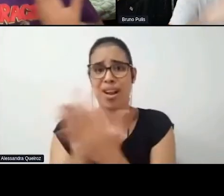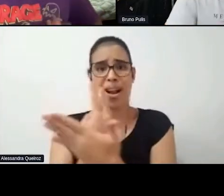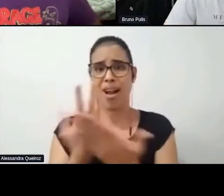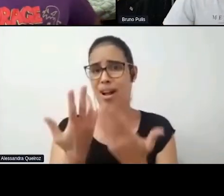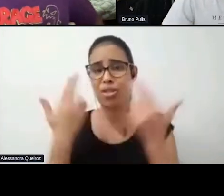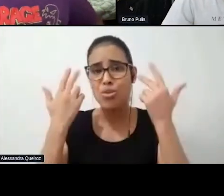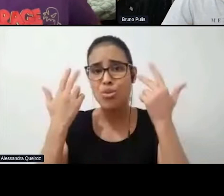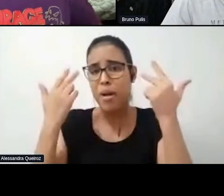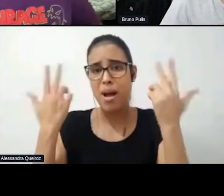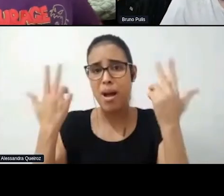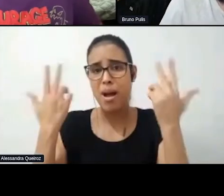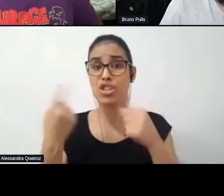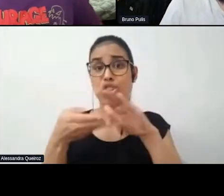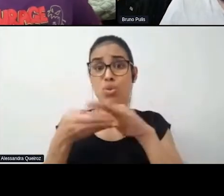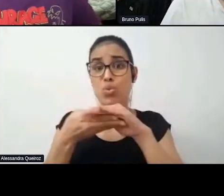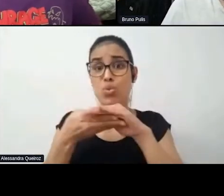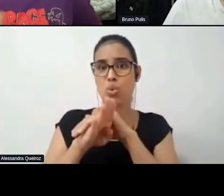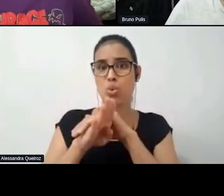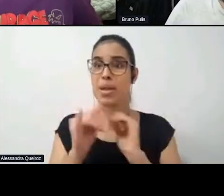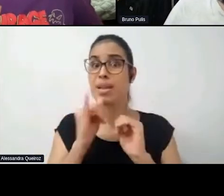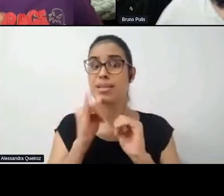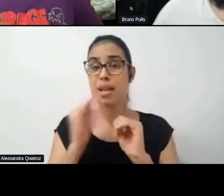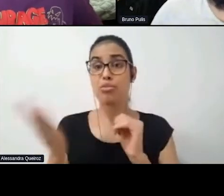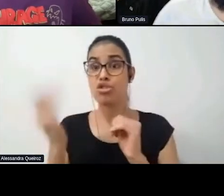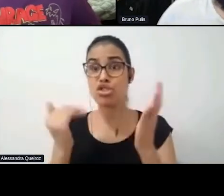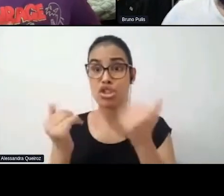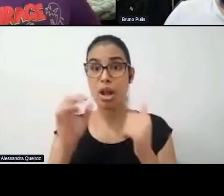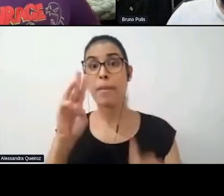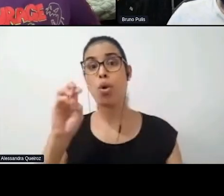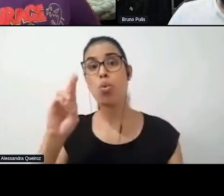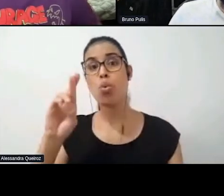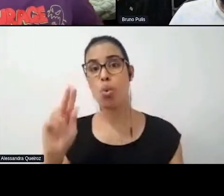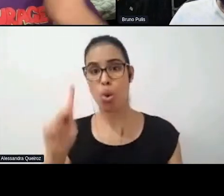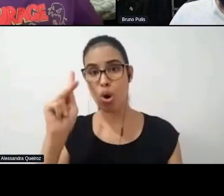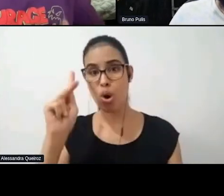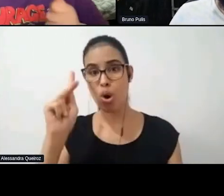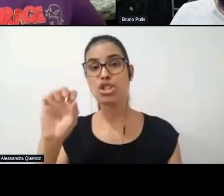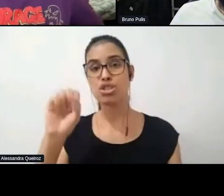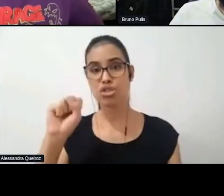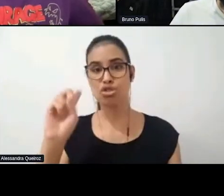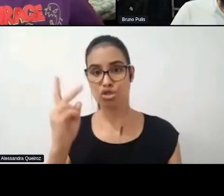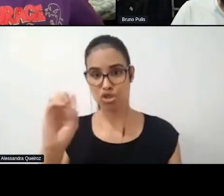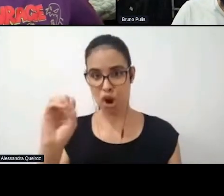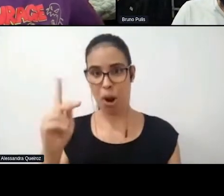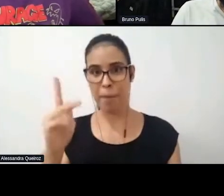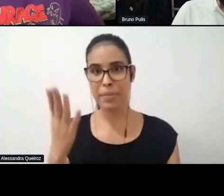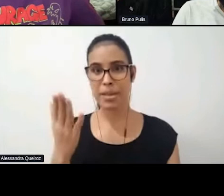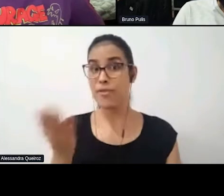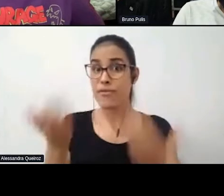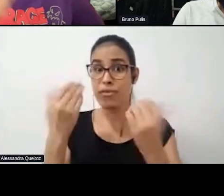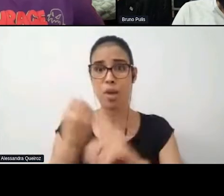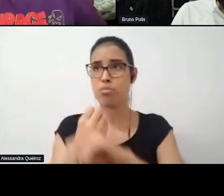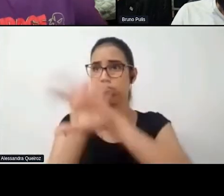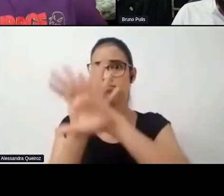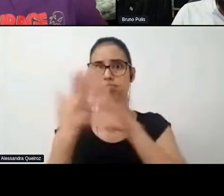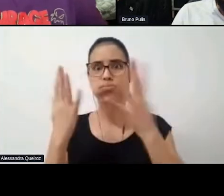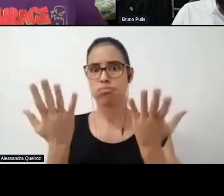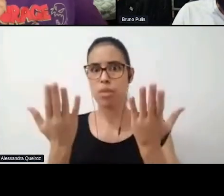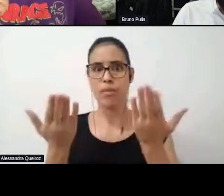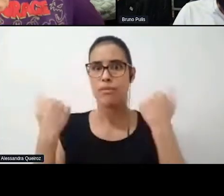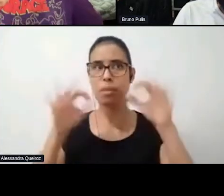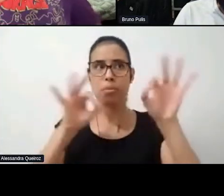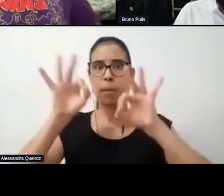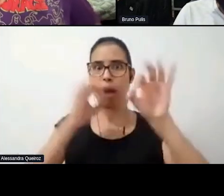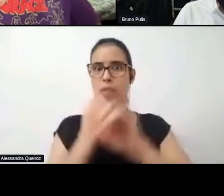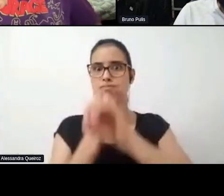Então vamos fazer um workshop? Dá certo? Vamos fazer um treinamento gravado? Vamos fazer uma